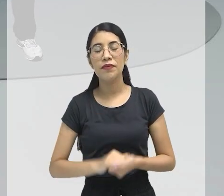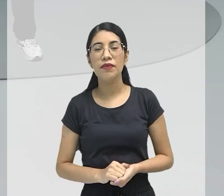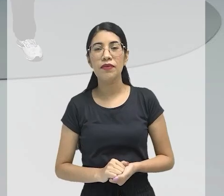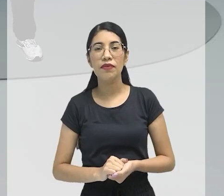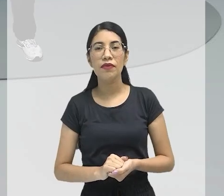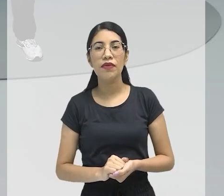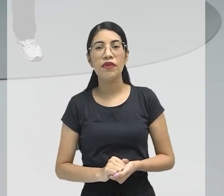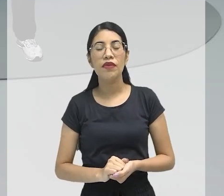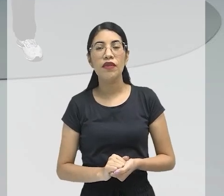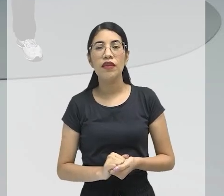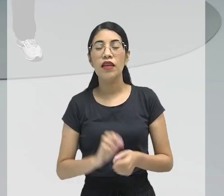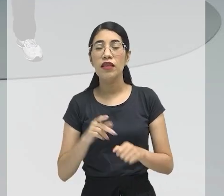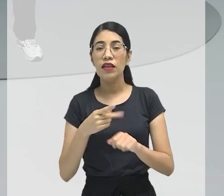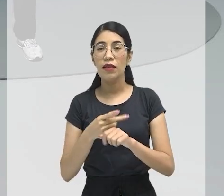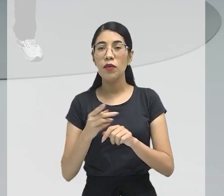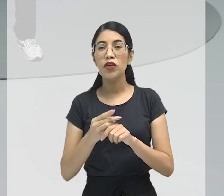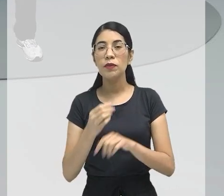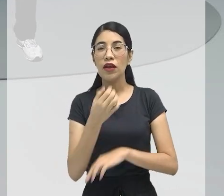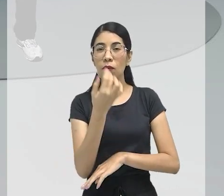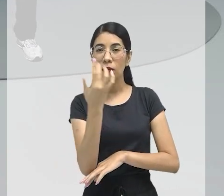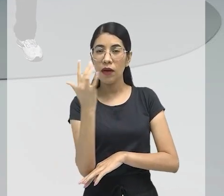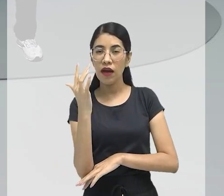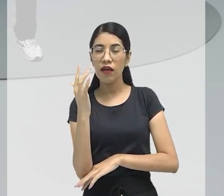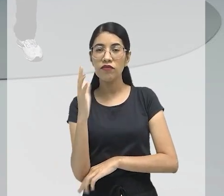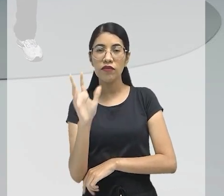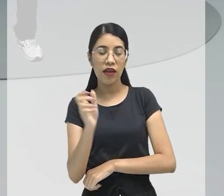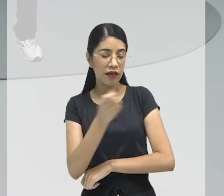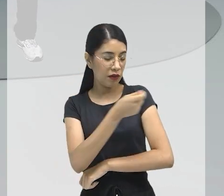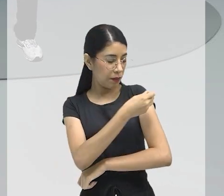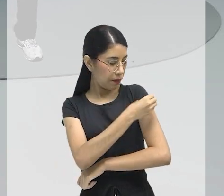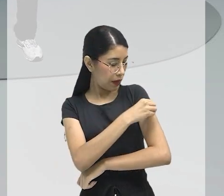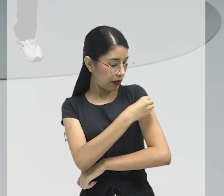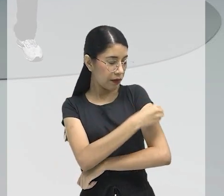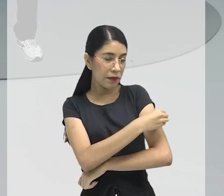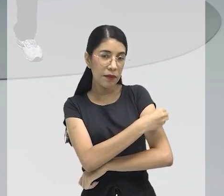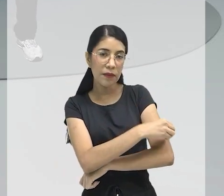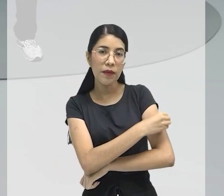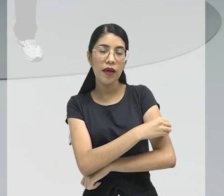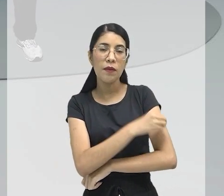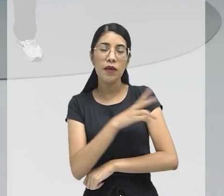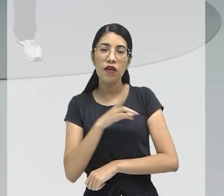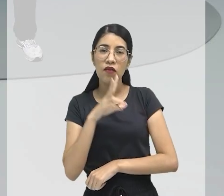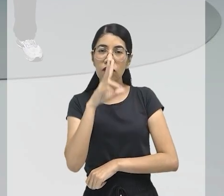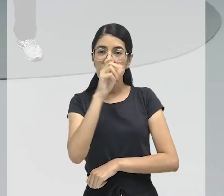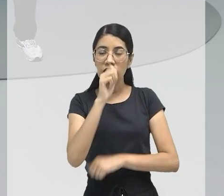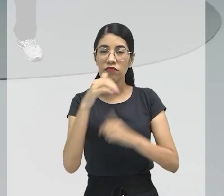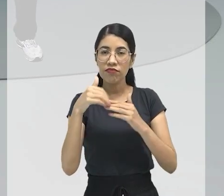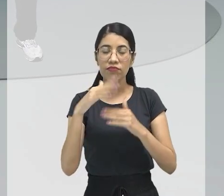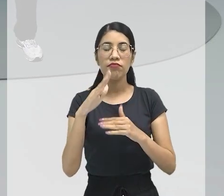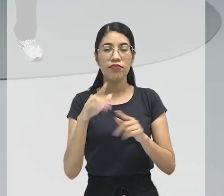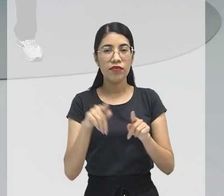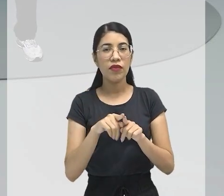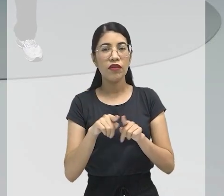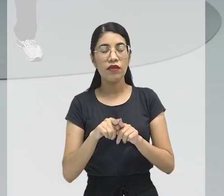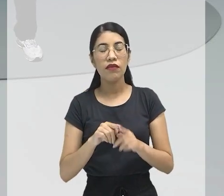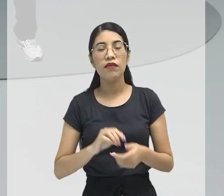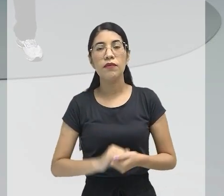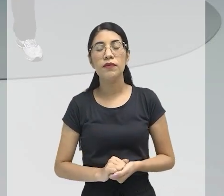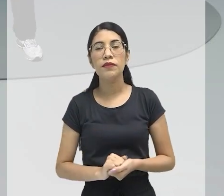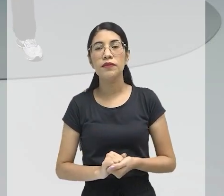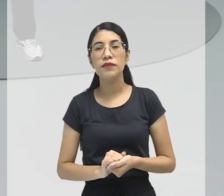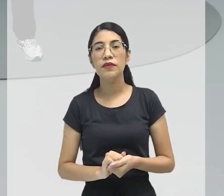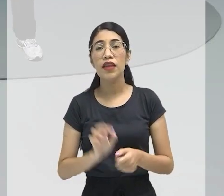de peixe-cachorro, depois passa uma erva, gente, sobre os ferimentos para ficarem mais fortes, né? Legal.